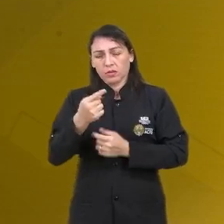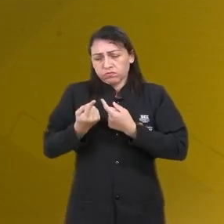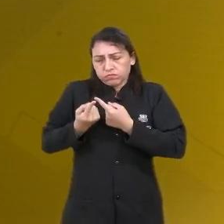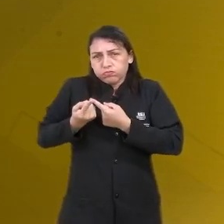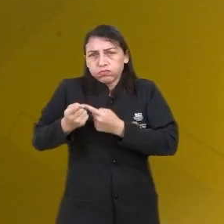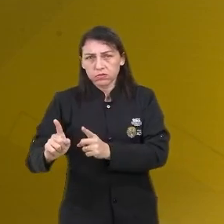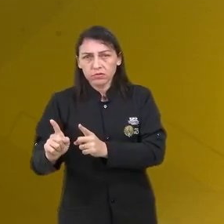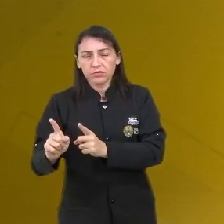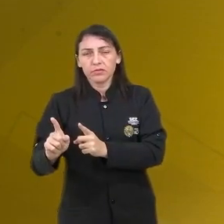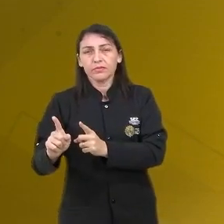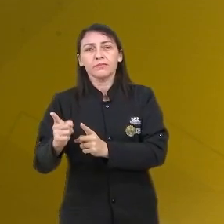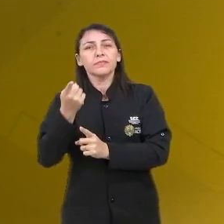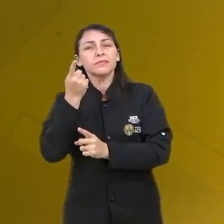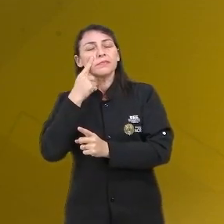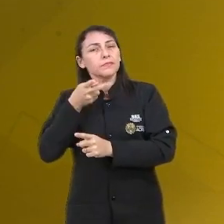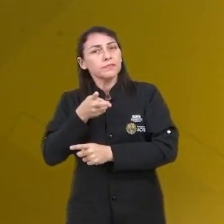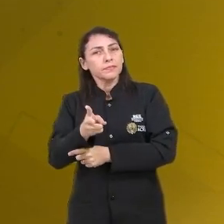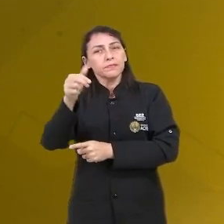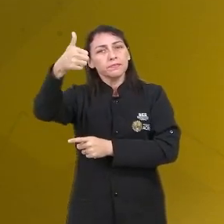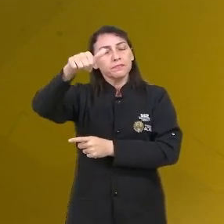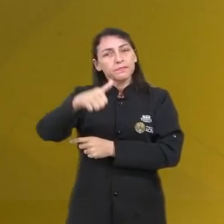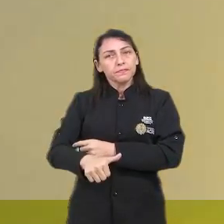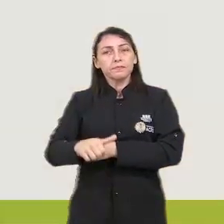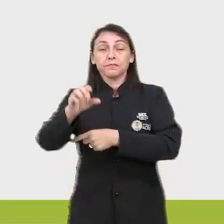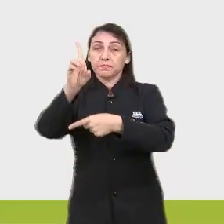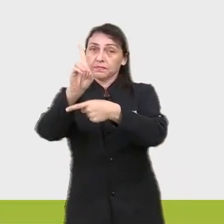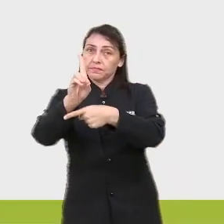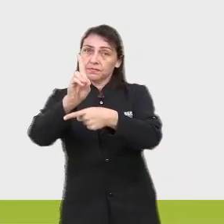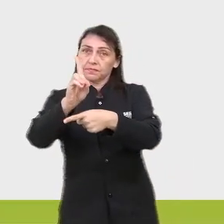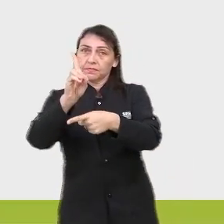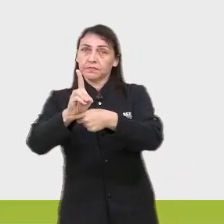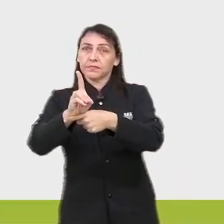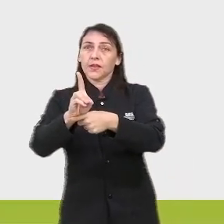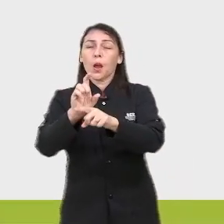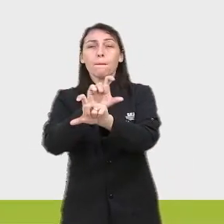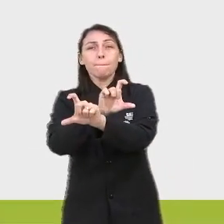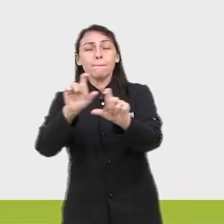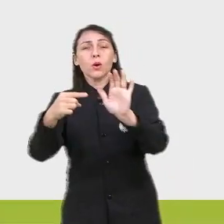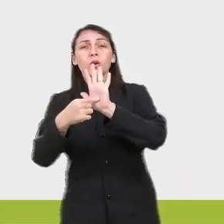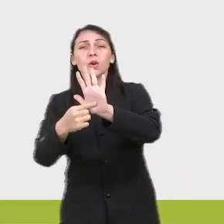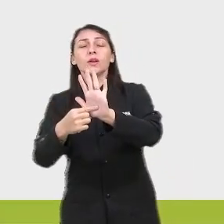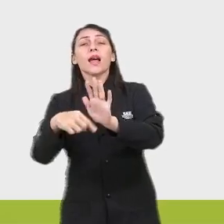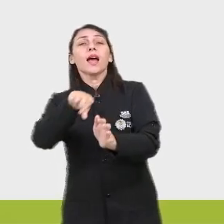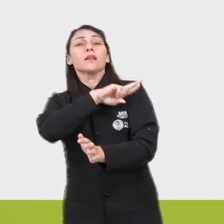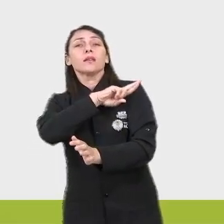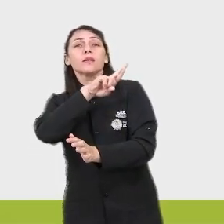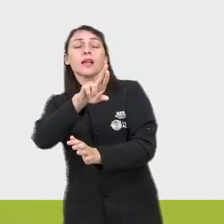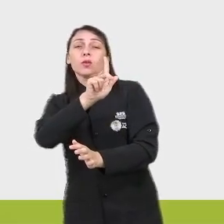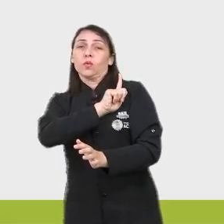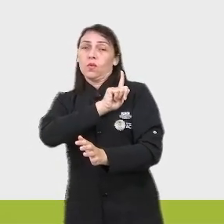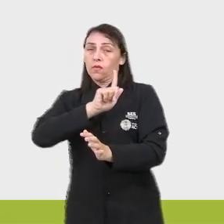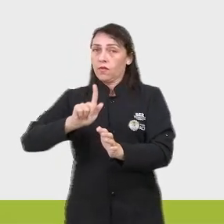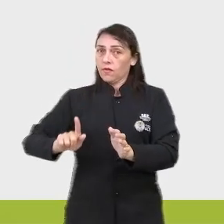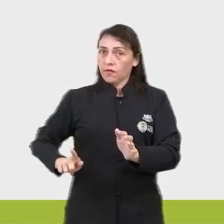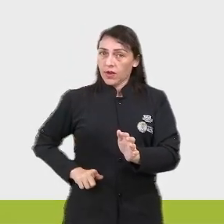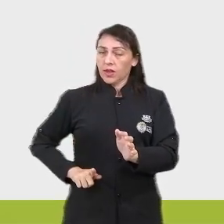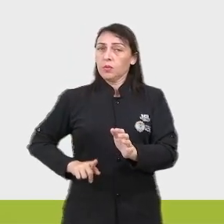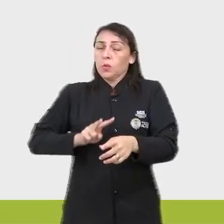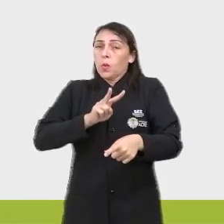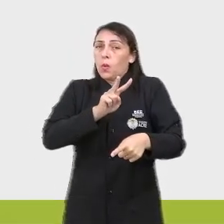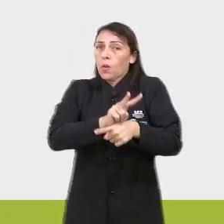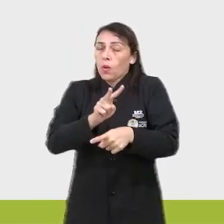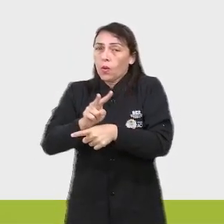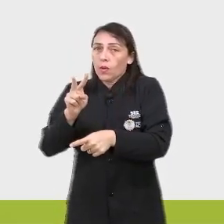provocação? Vamos aí continuar nossa análise. Letra D. Destacar o papel dos órgãos governamentais na